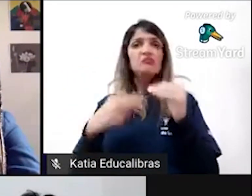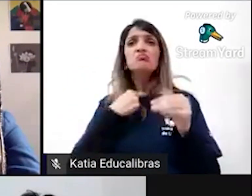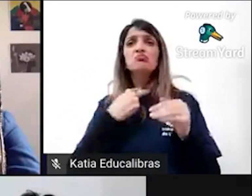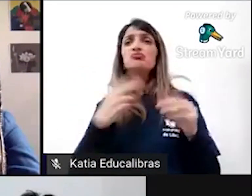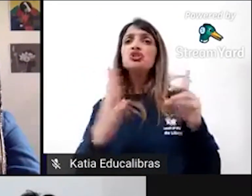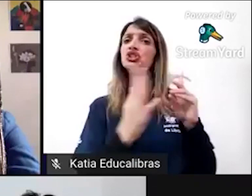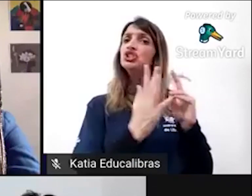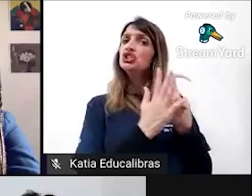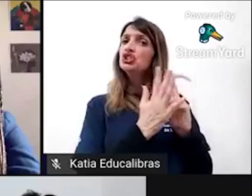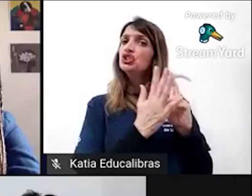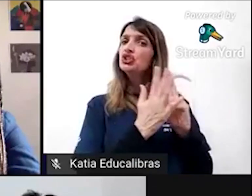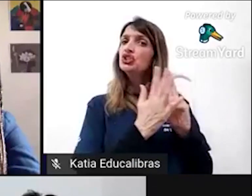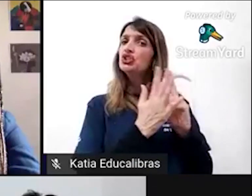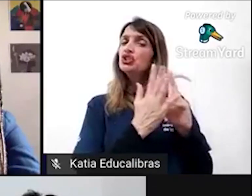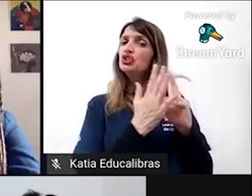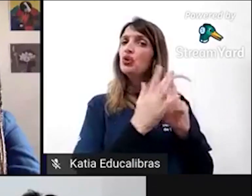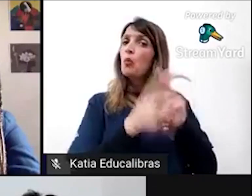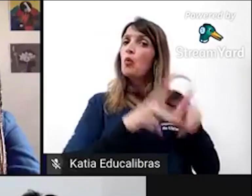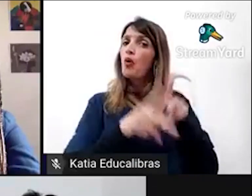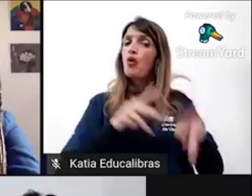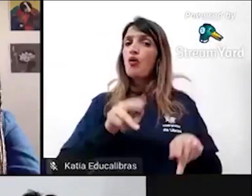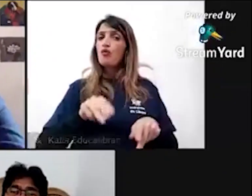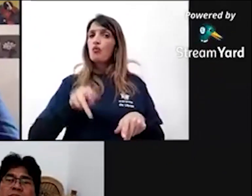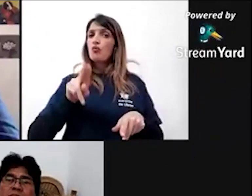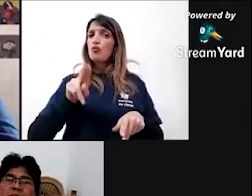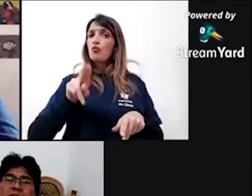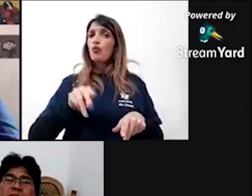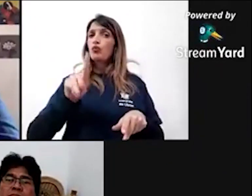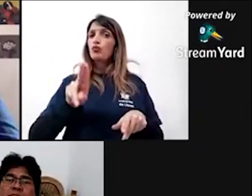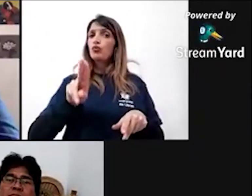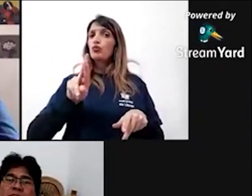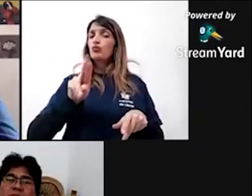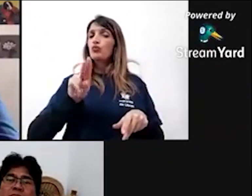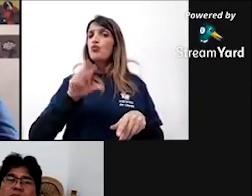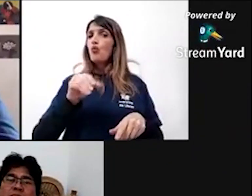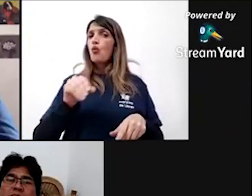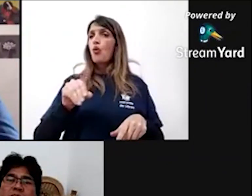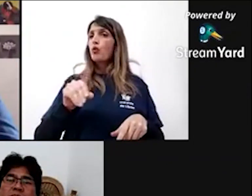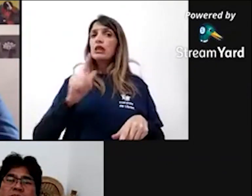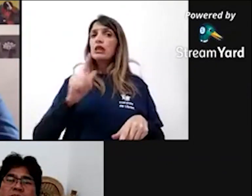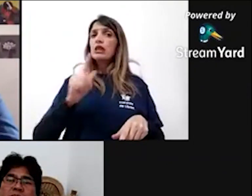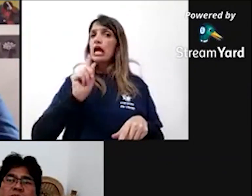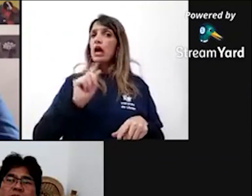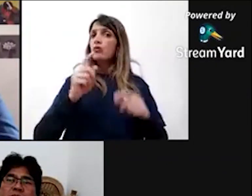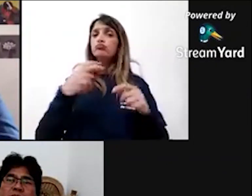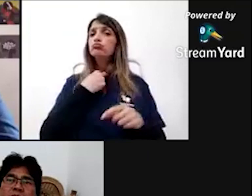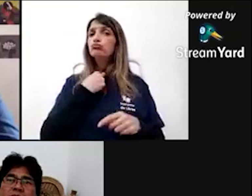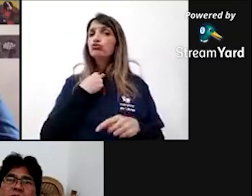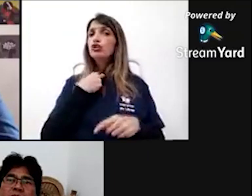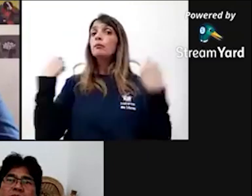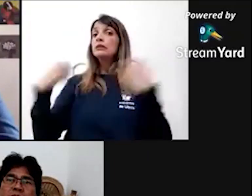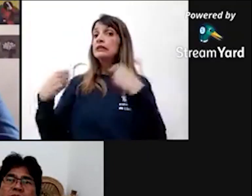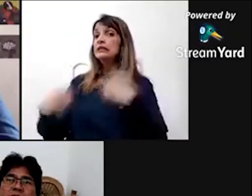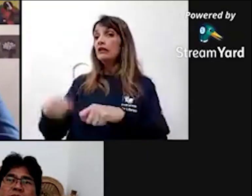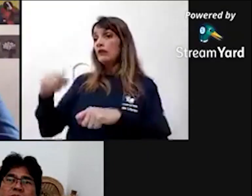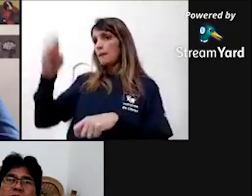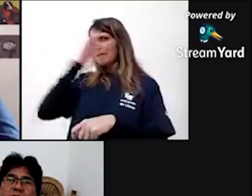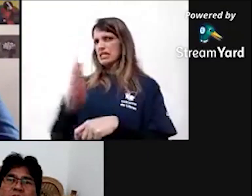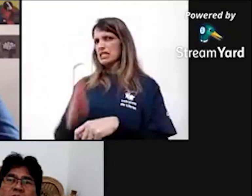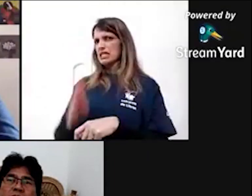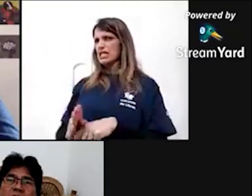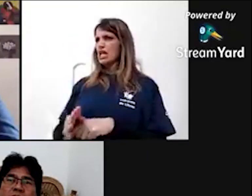Munduruku, e ser brasileiro, né? Era incompatível que isso acontecesse. Então a gente teve que ir para a